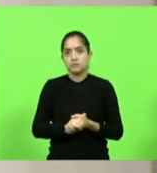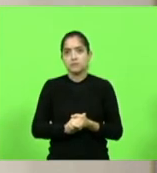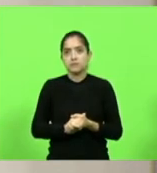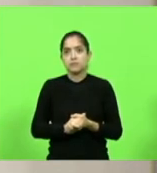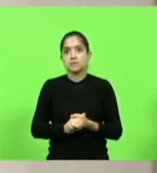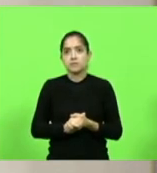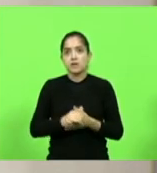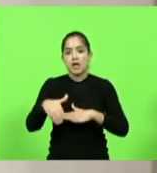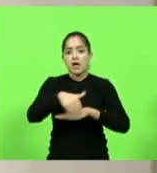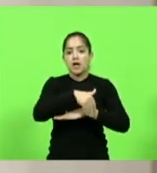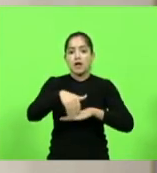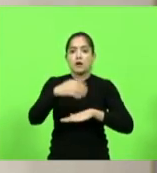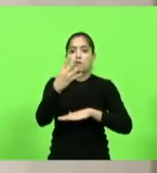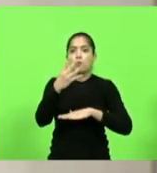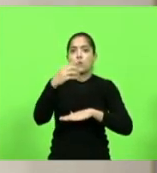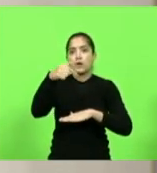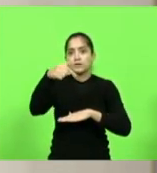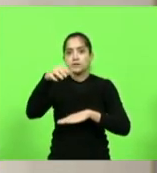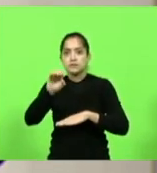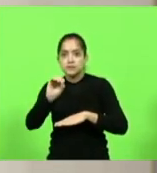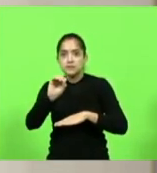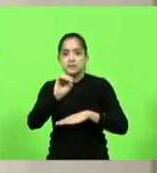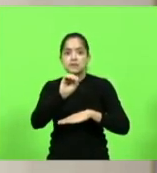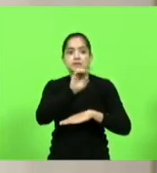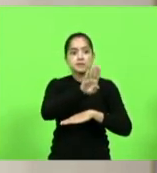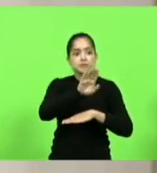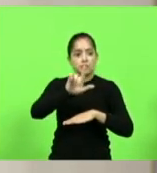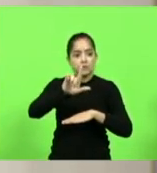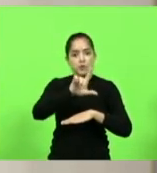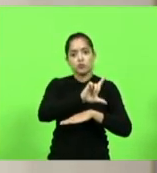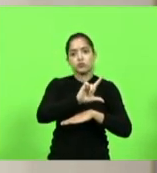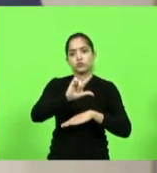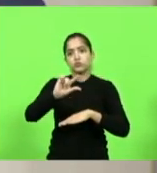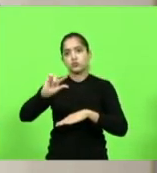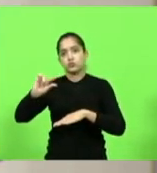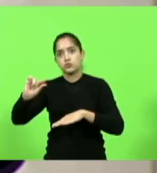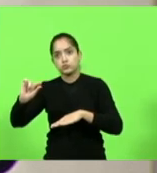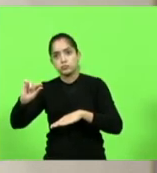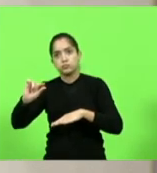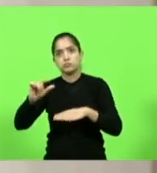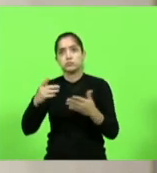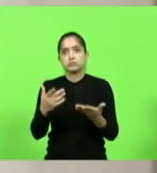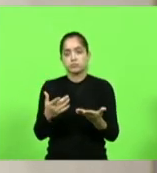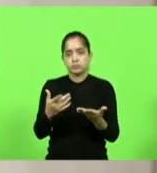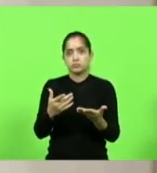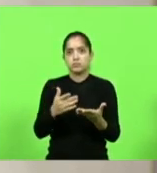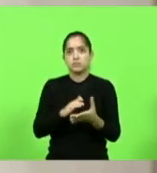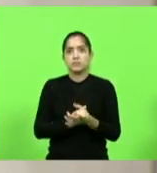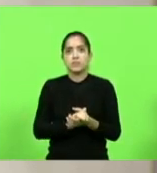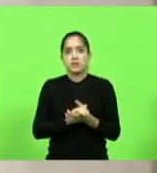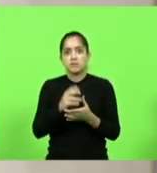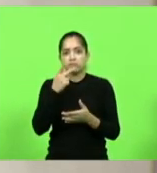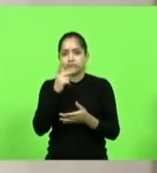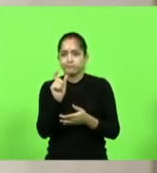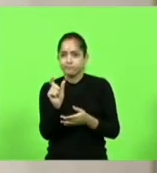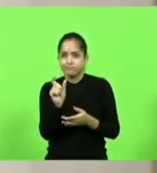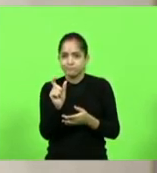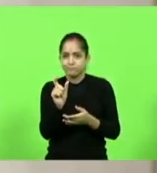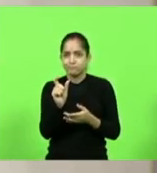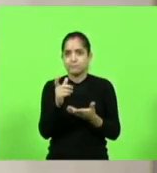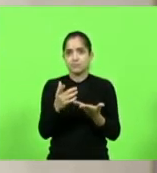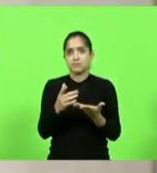peguei a 470, saí de Blumenau, 470... Eu queria usar uma expressão chula aqui, mas não vou utilizar. Toda